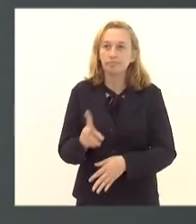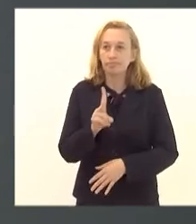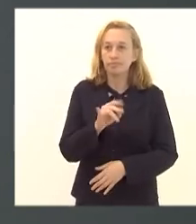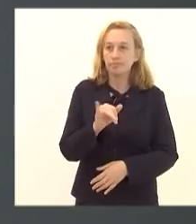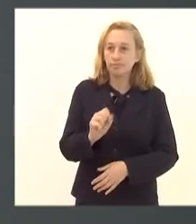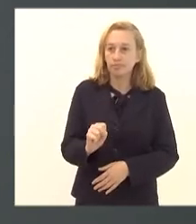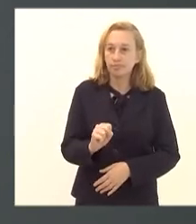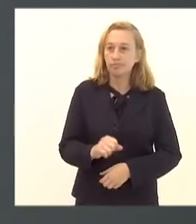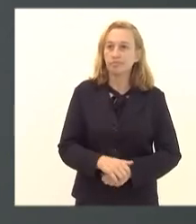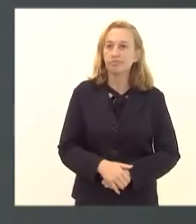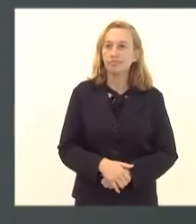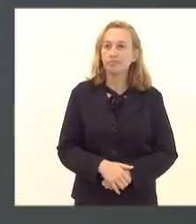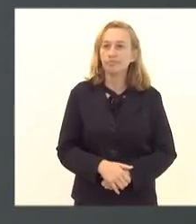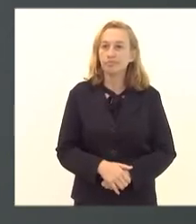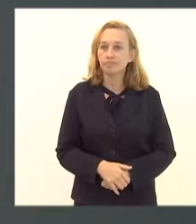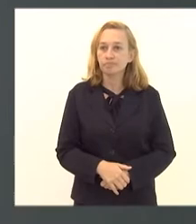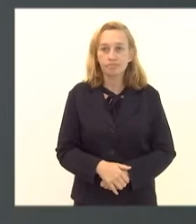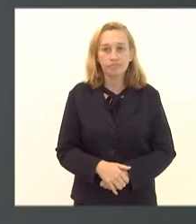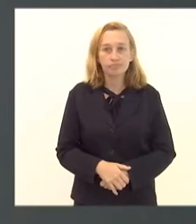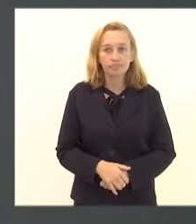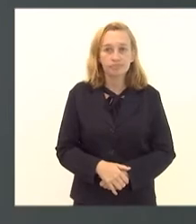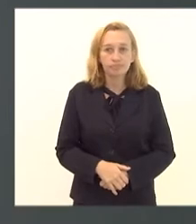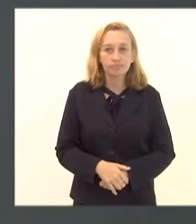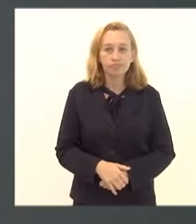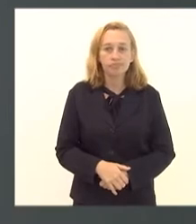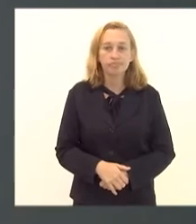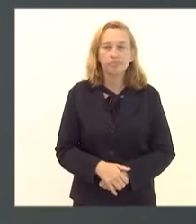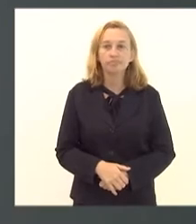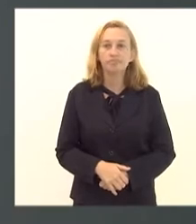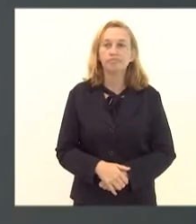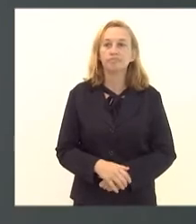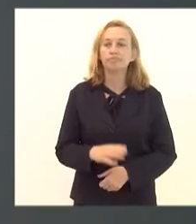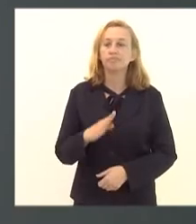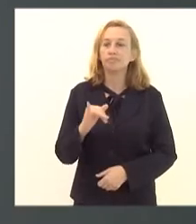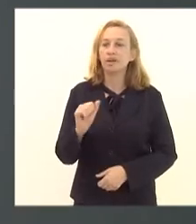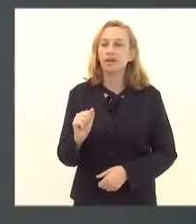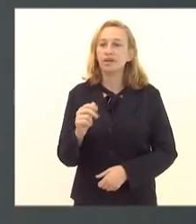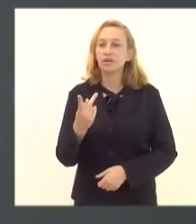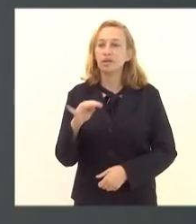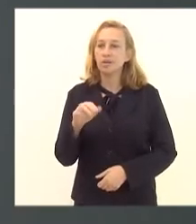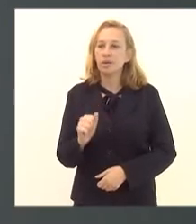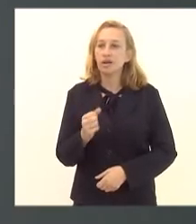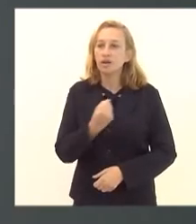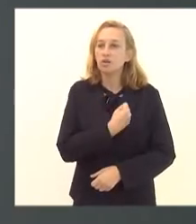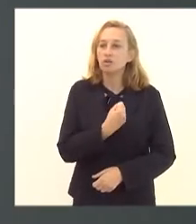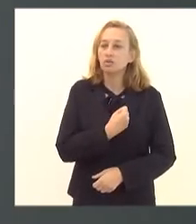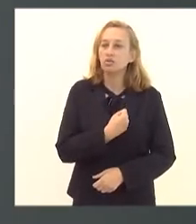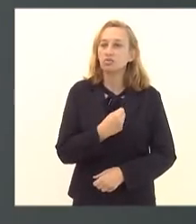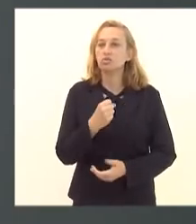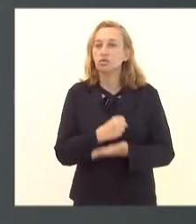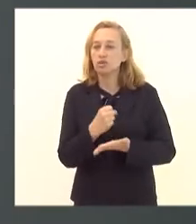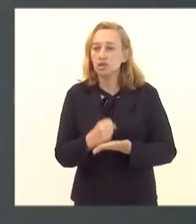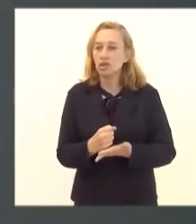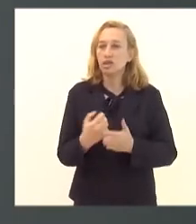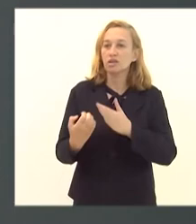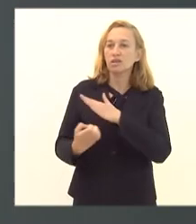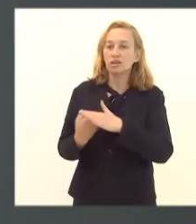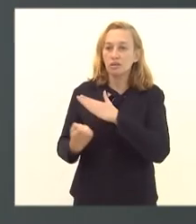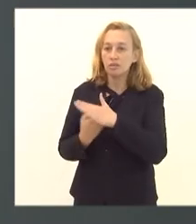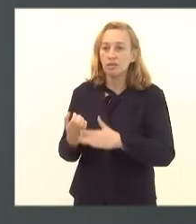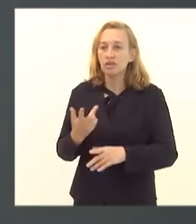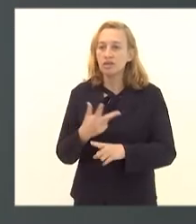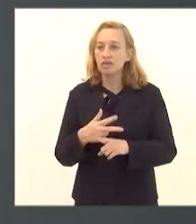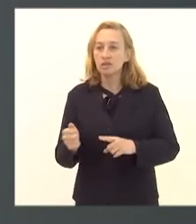É. Também a região hidrográfica é a Baía de Guanabara, tá, o número do contrato, processo, a empresa vencedora